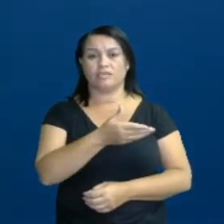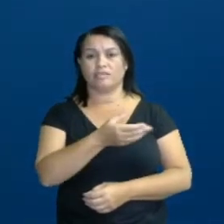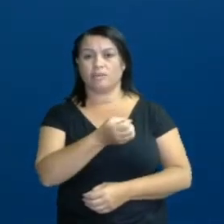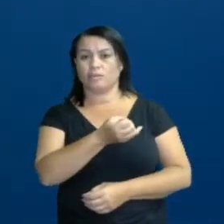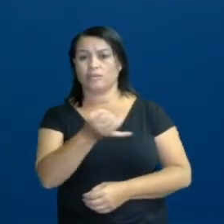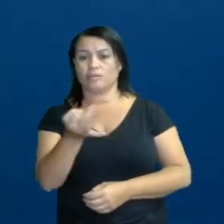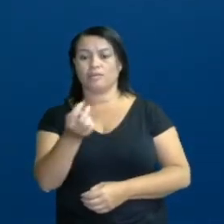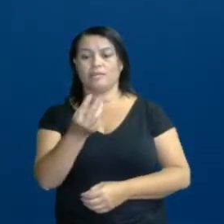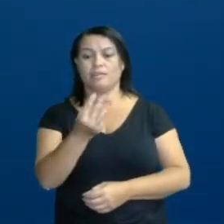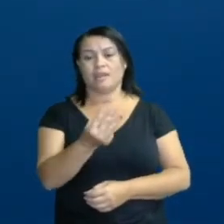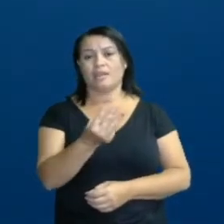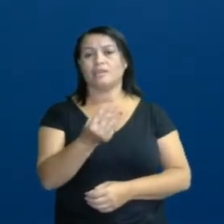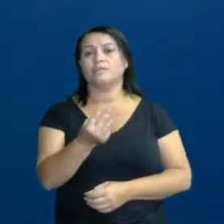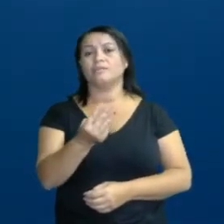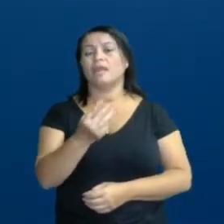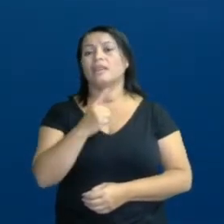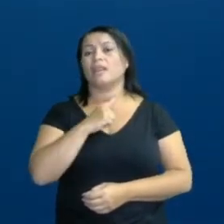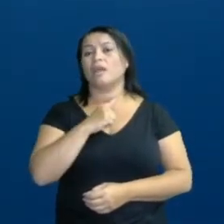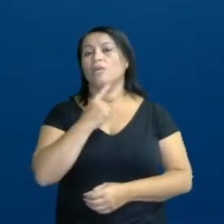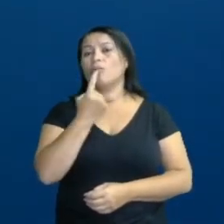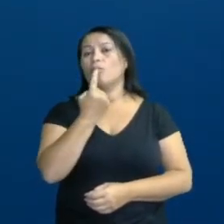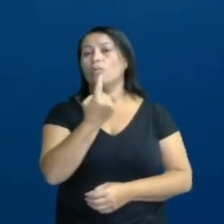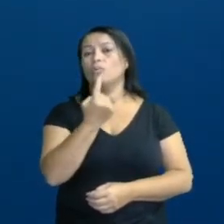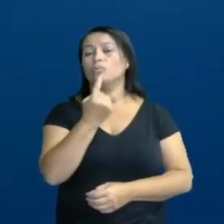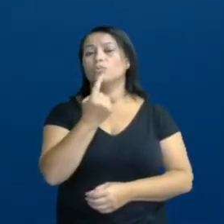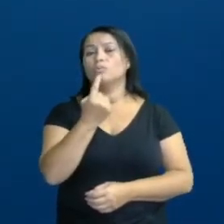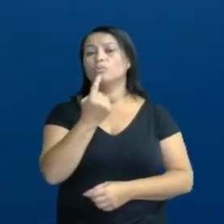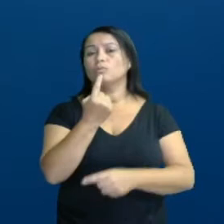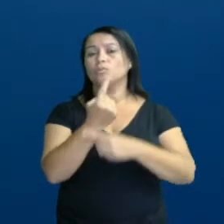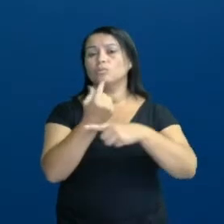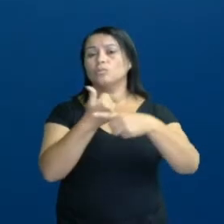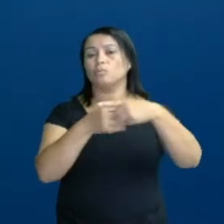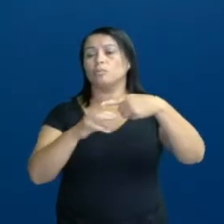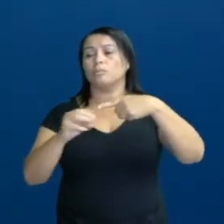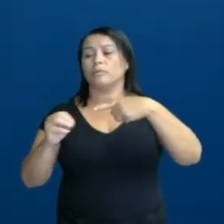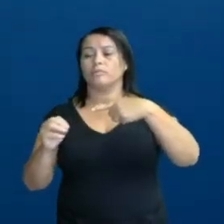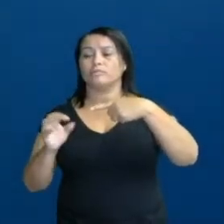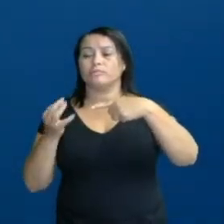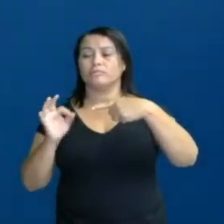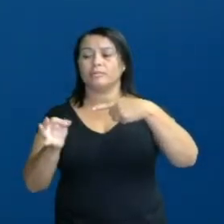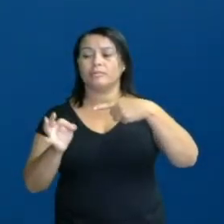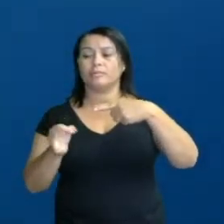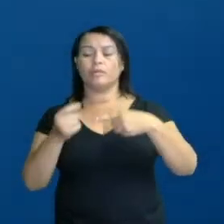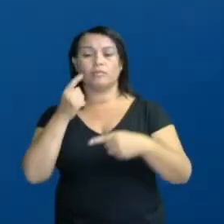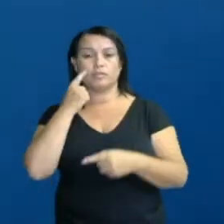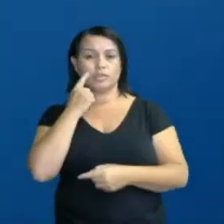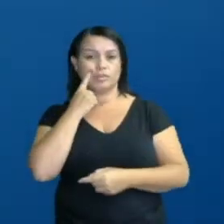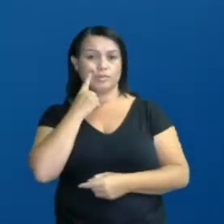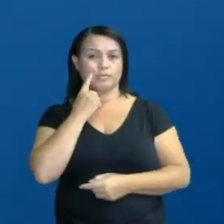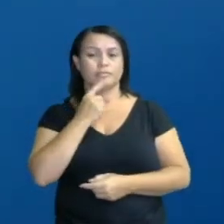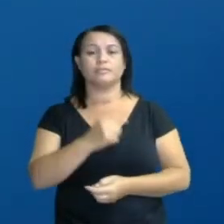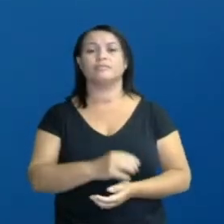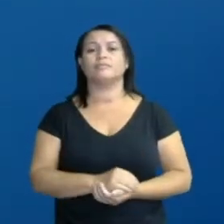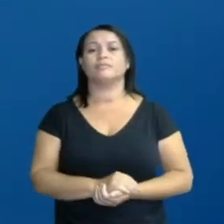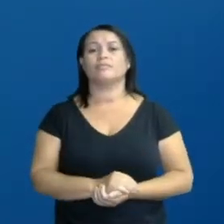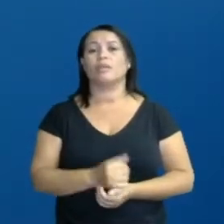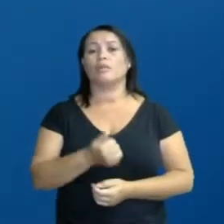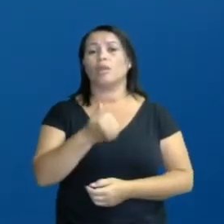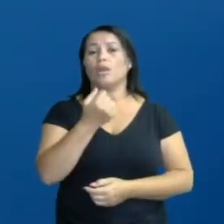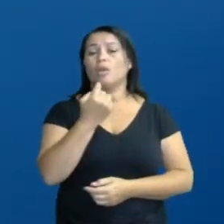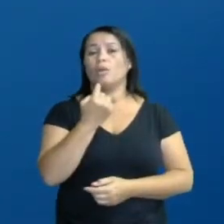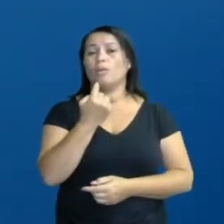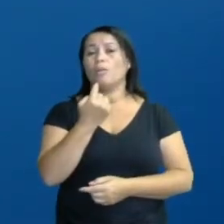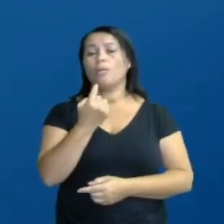tenho 3 casas, então eu tenho quem? Eu tenho 1 sobre 1000. Não é isso? Pronto. Então, aqui eu tenho, ó, 1000,